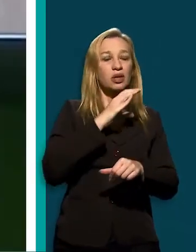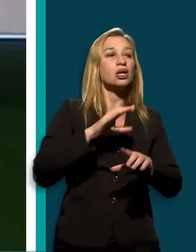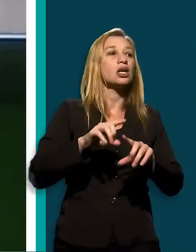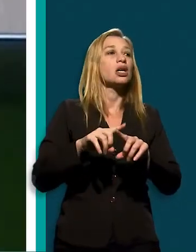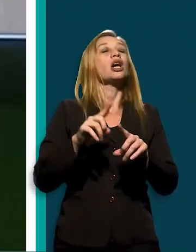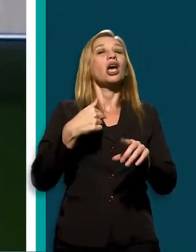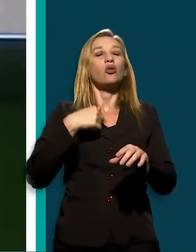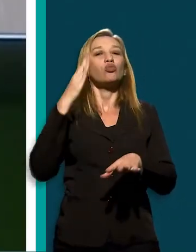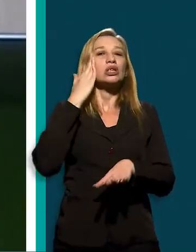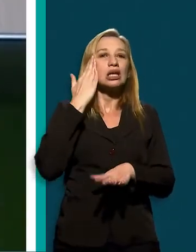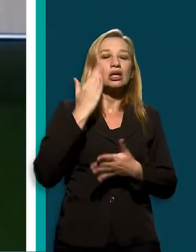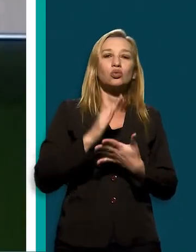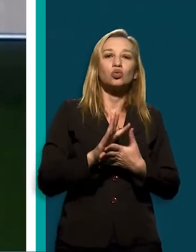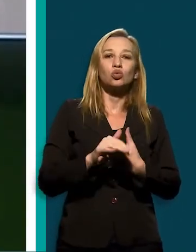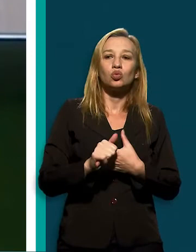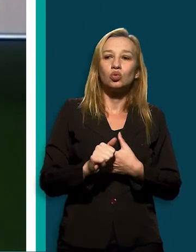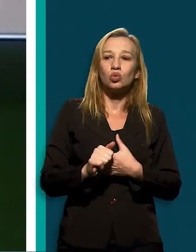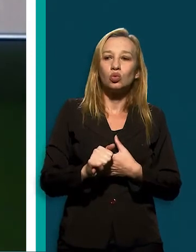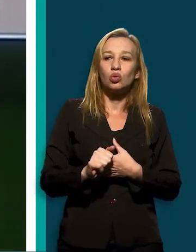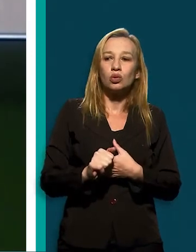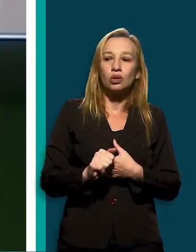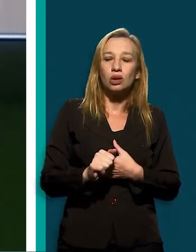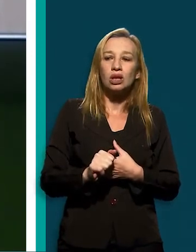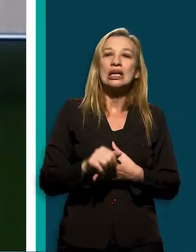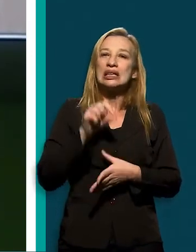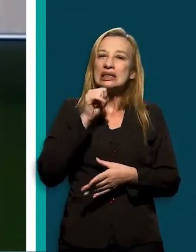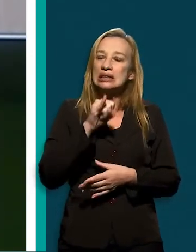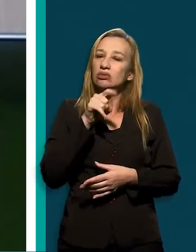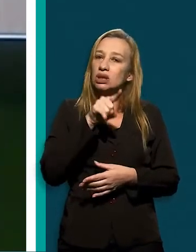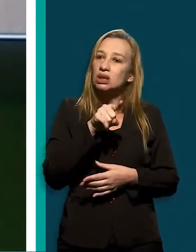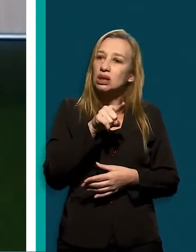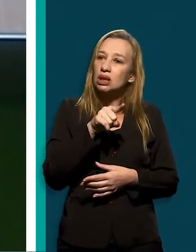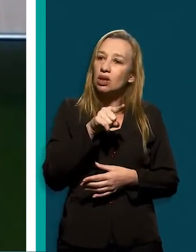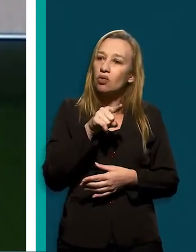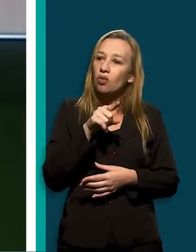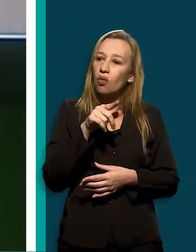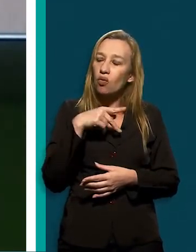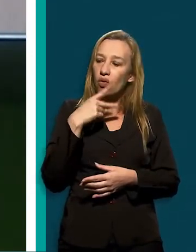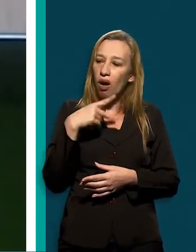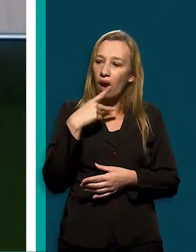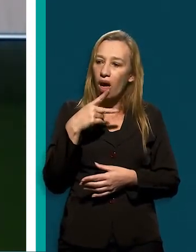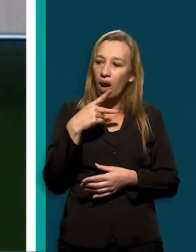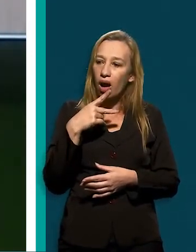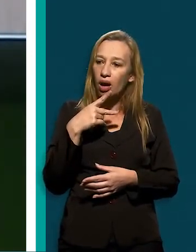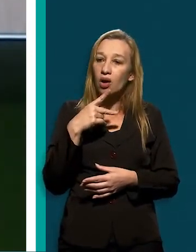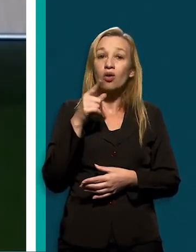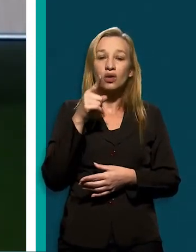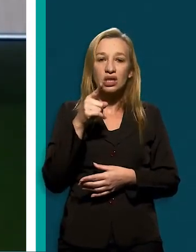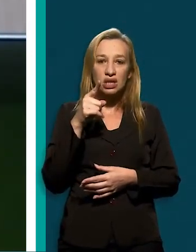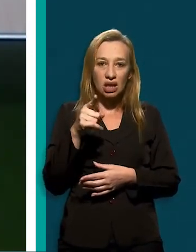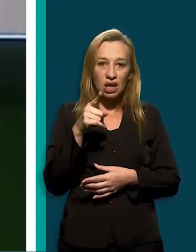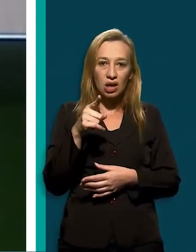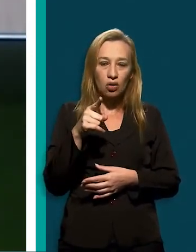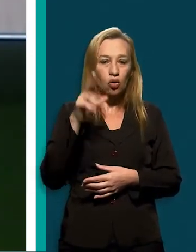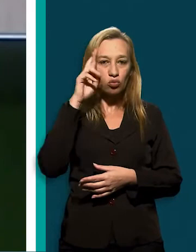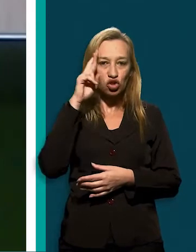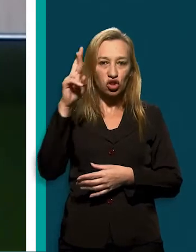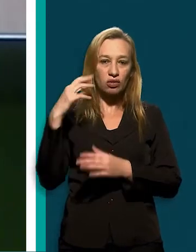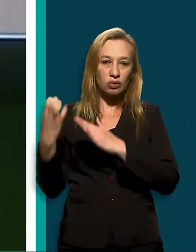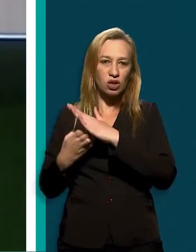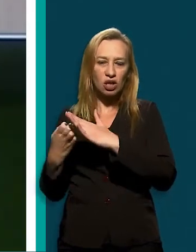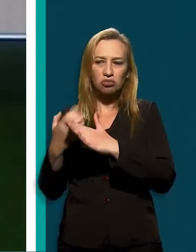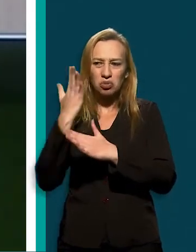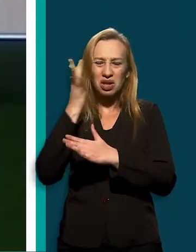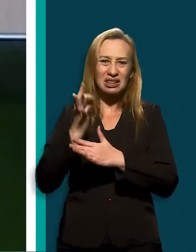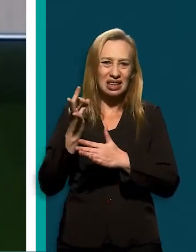Mas uma coisa eu entendo que se você eu vou falar dentro da assim, você como gestora não